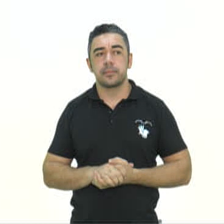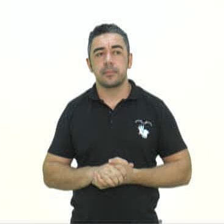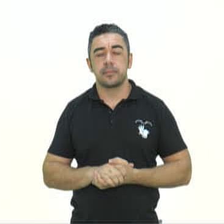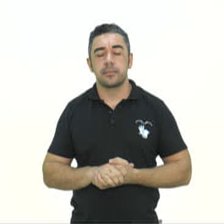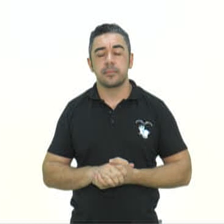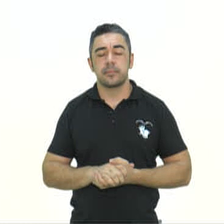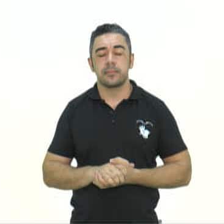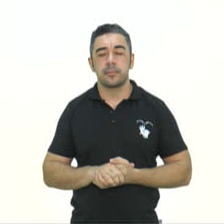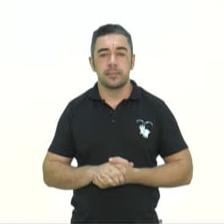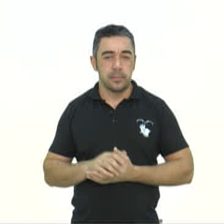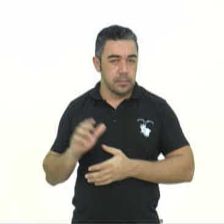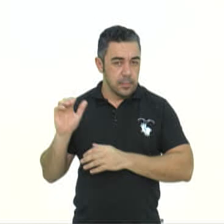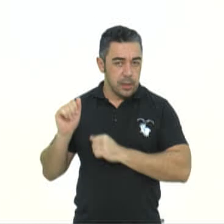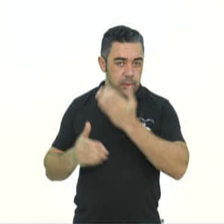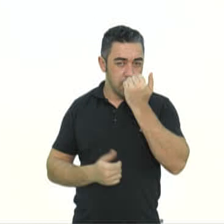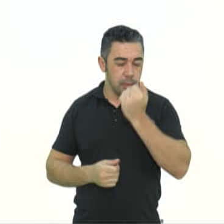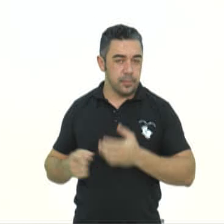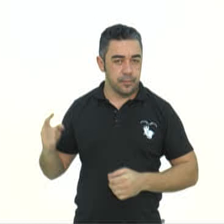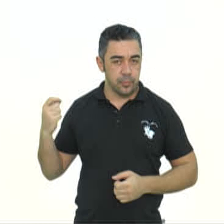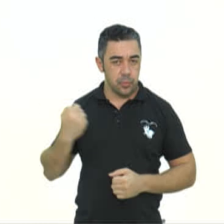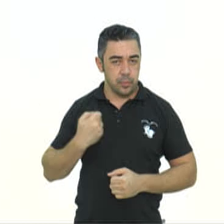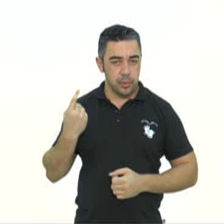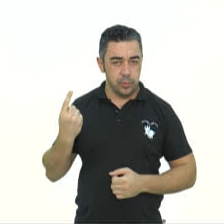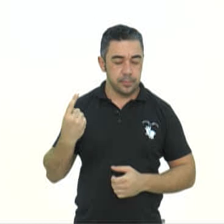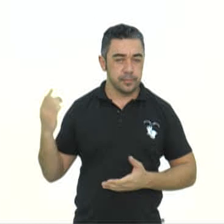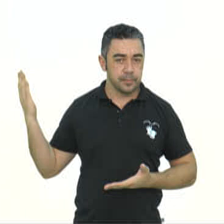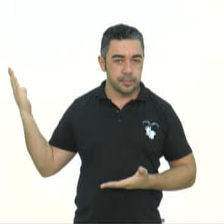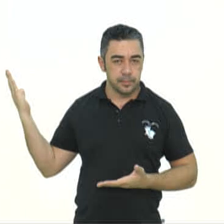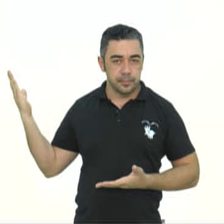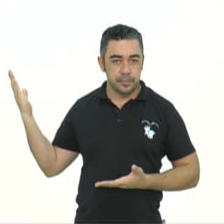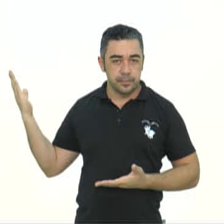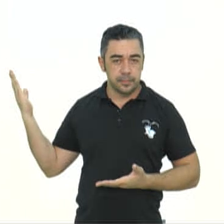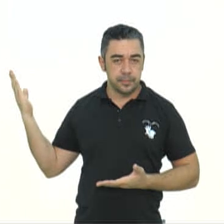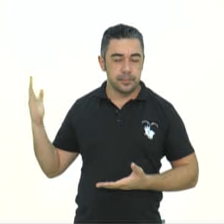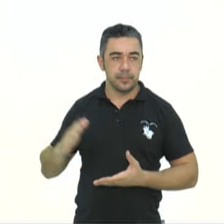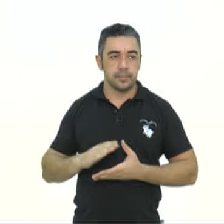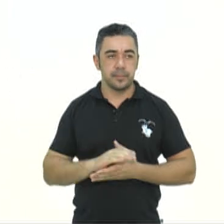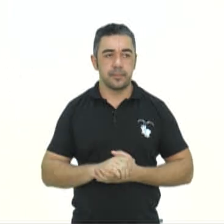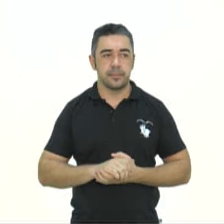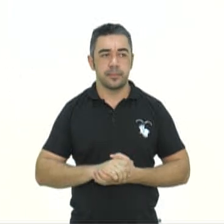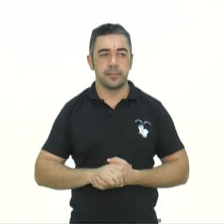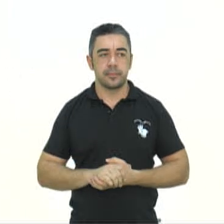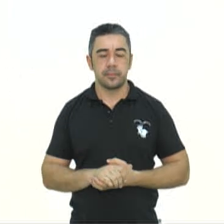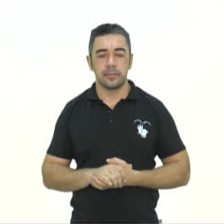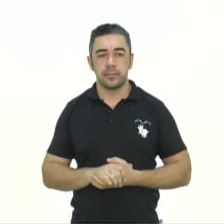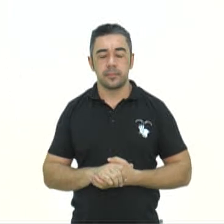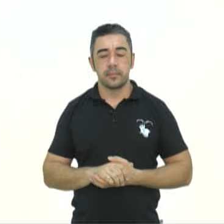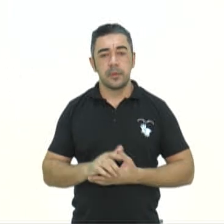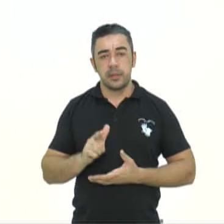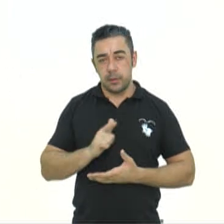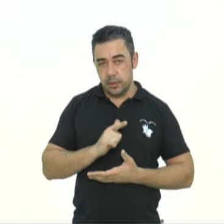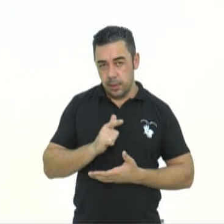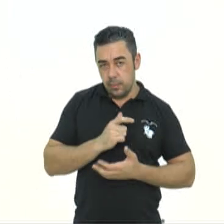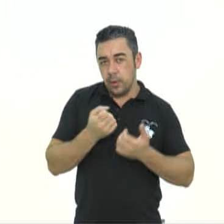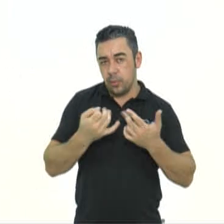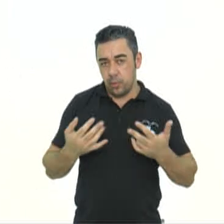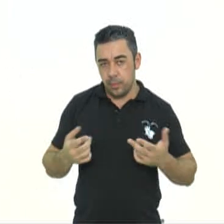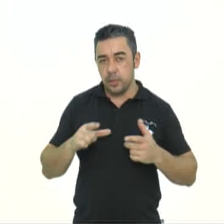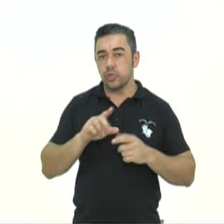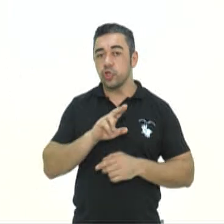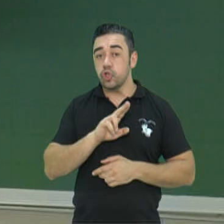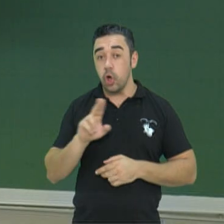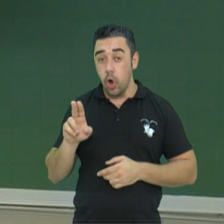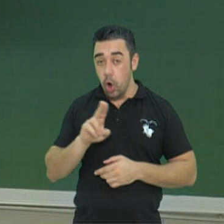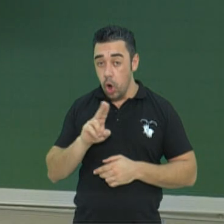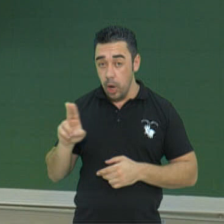esses nomes fazem parte da cultura colombiana. São eles. Então, nós temos aqui algumas opções de nomes